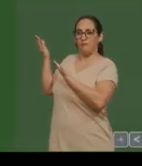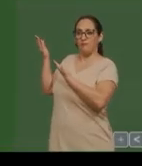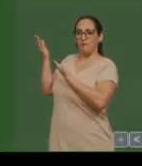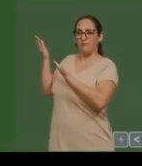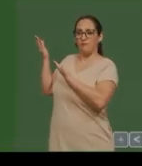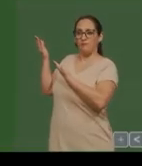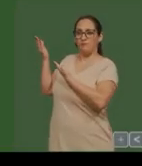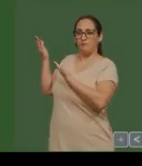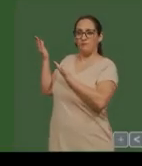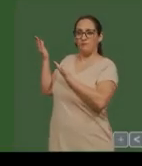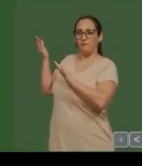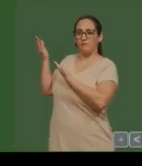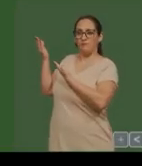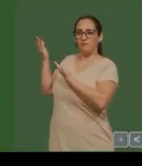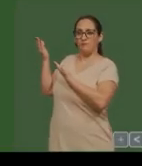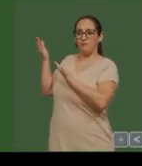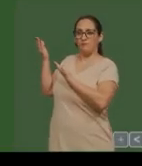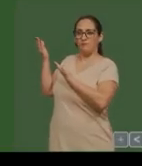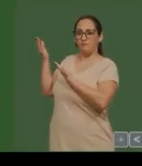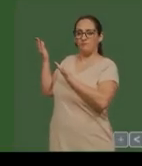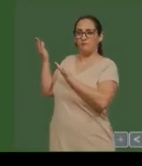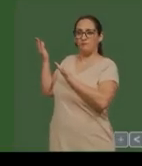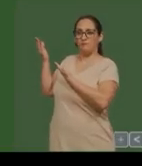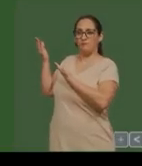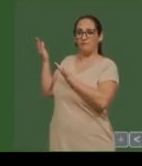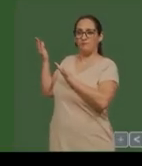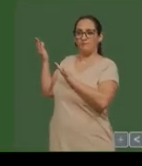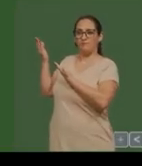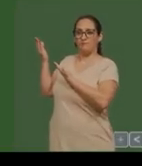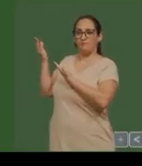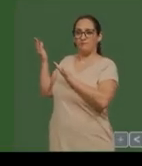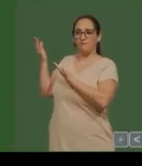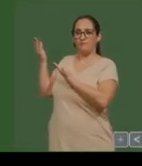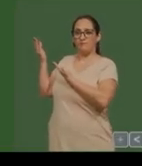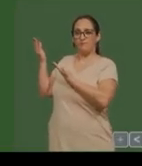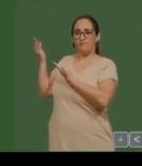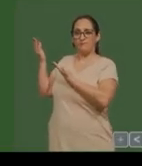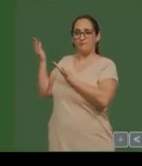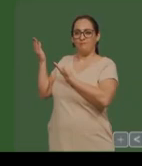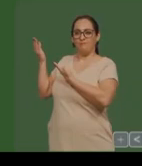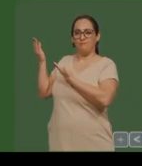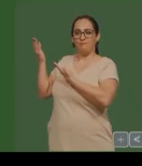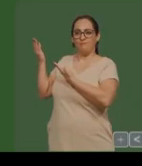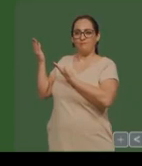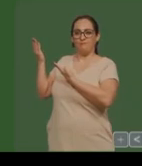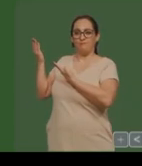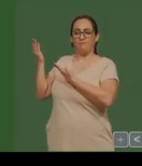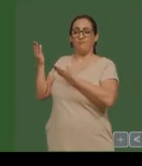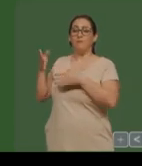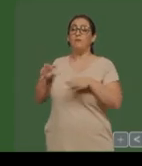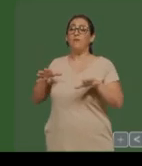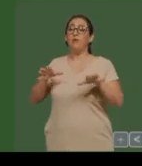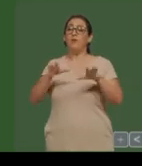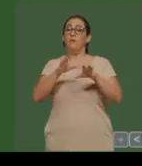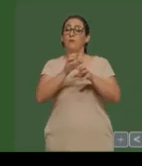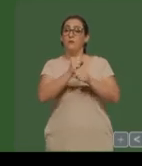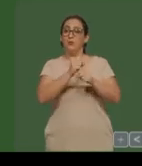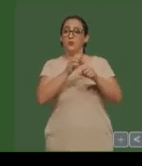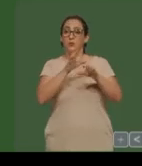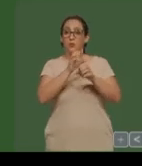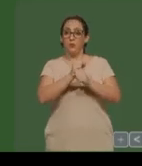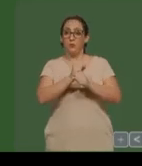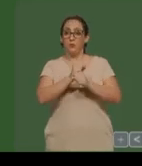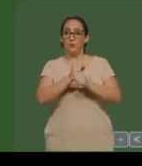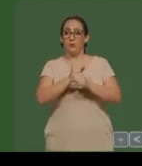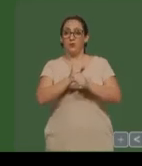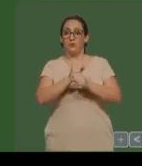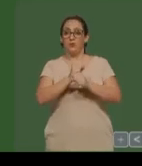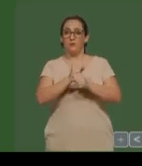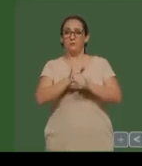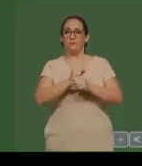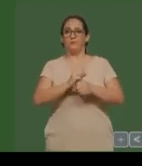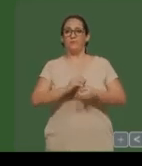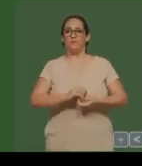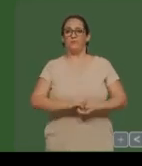centésimo mais 2 inteiros e 42 centésimo.